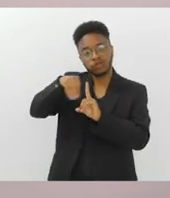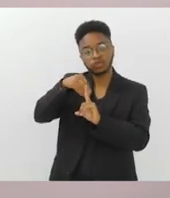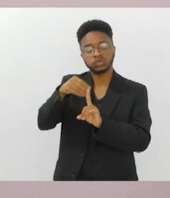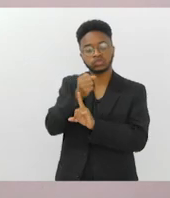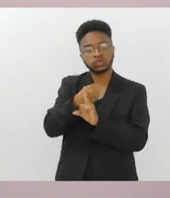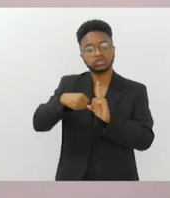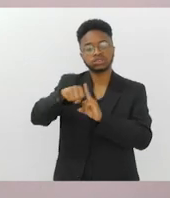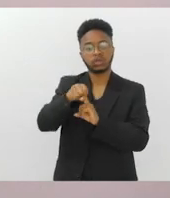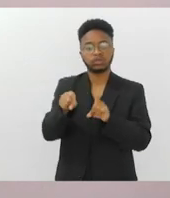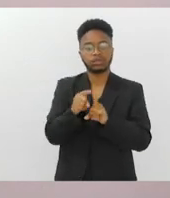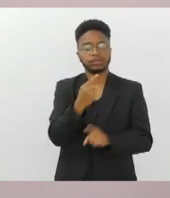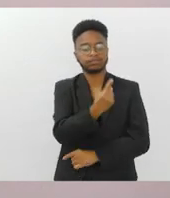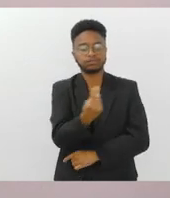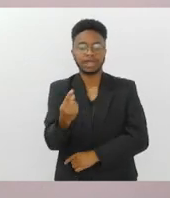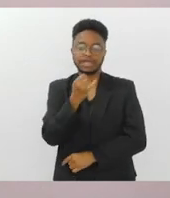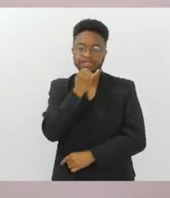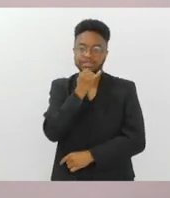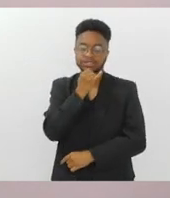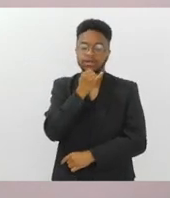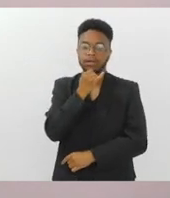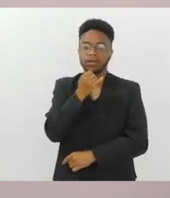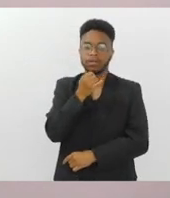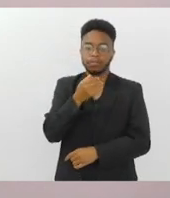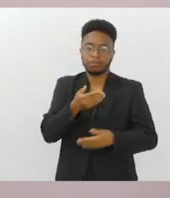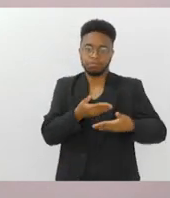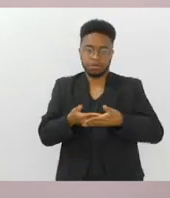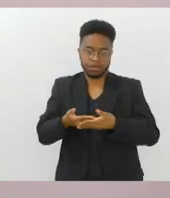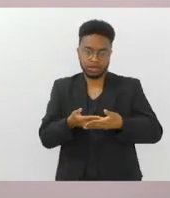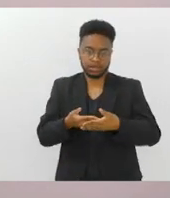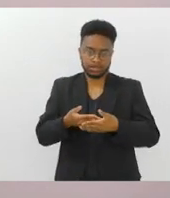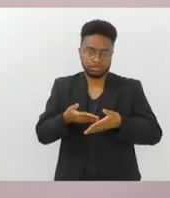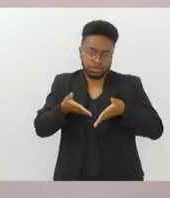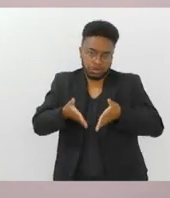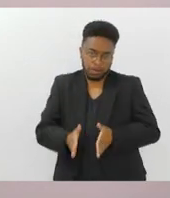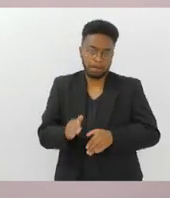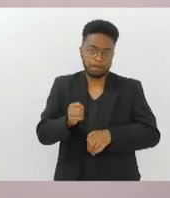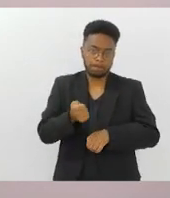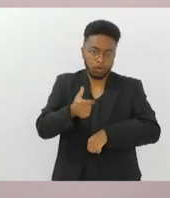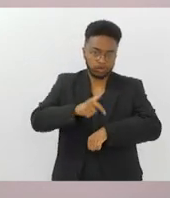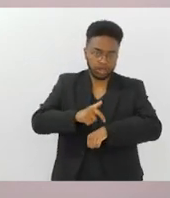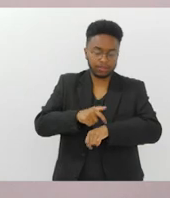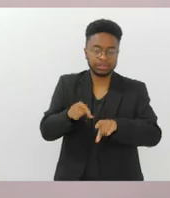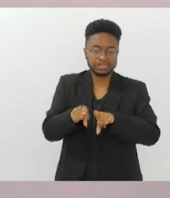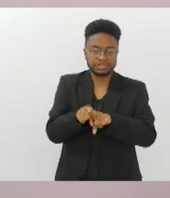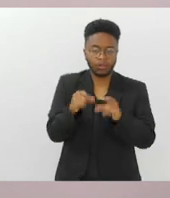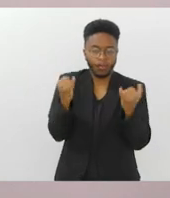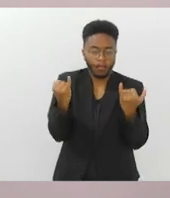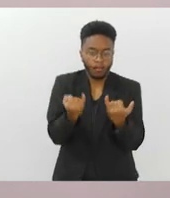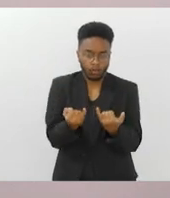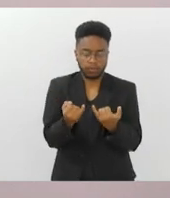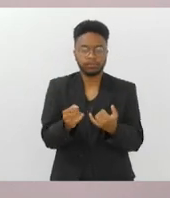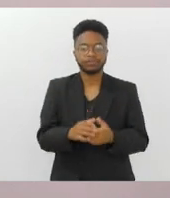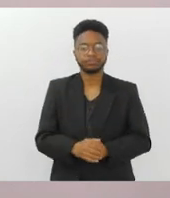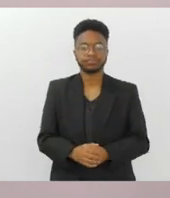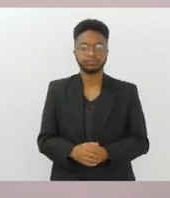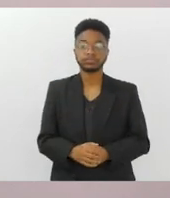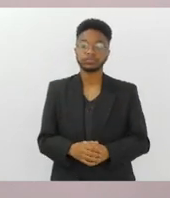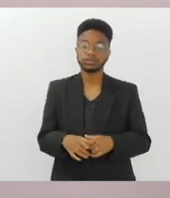A exemplo de recém-nascidos de baixo peso e de muito baixo peso, impulsionando